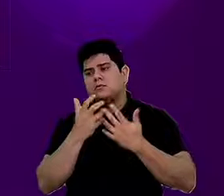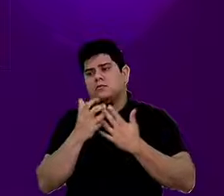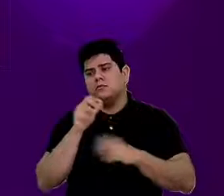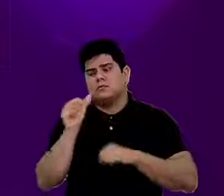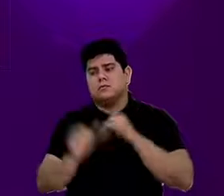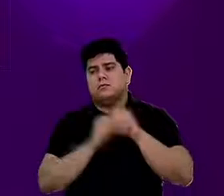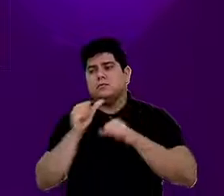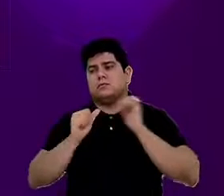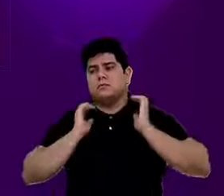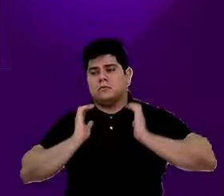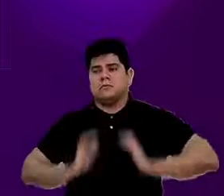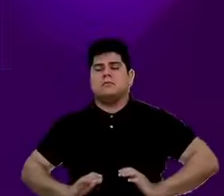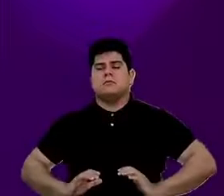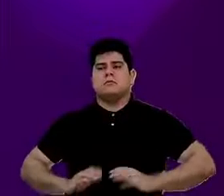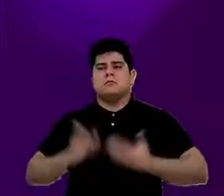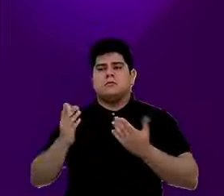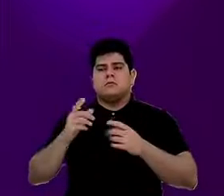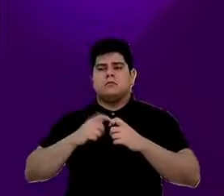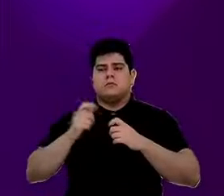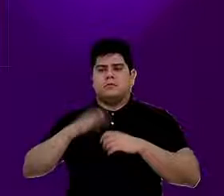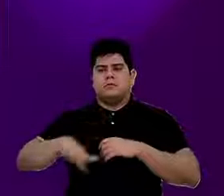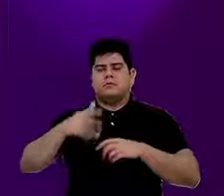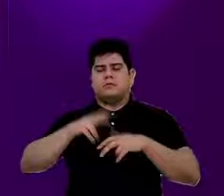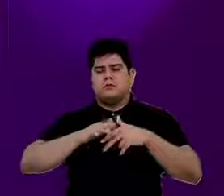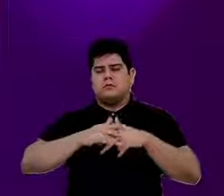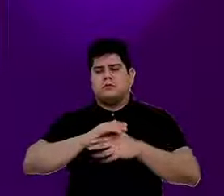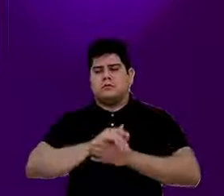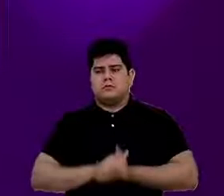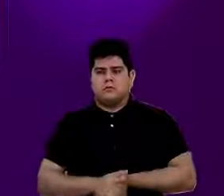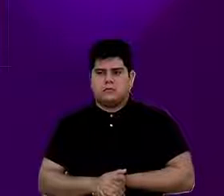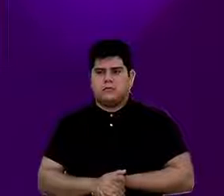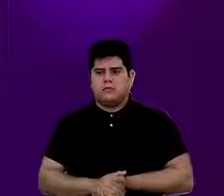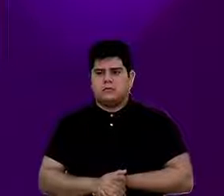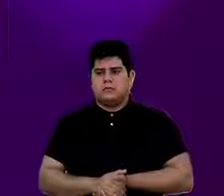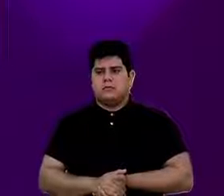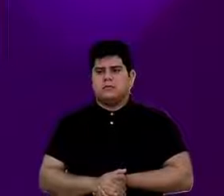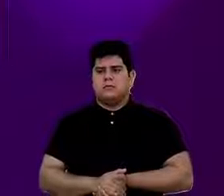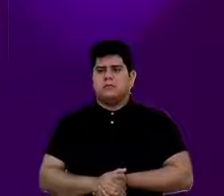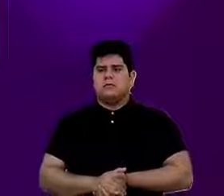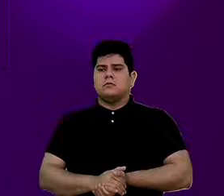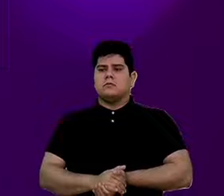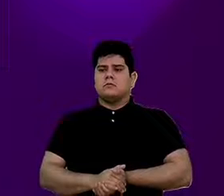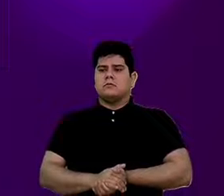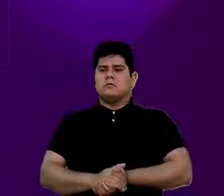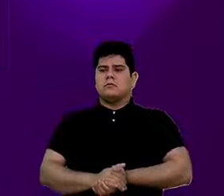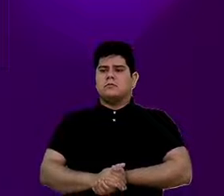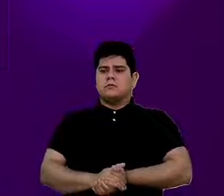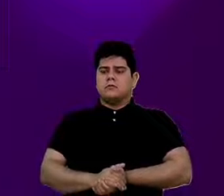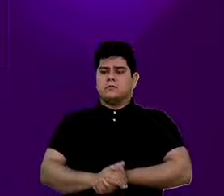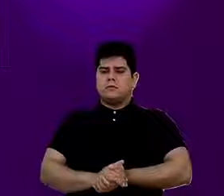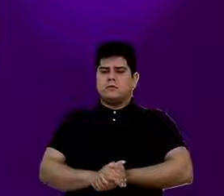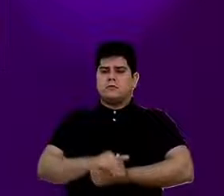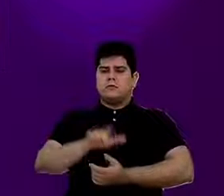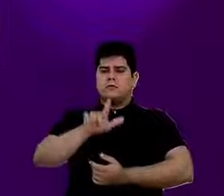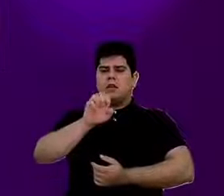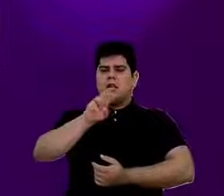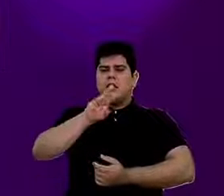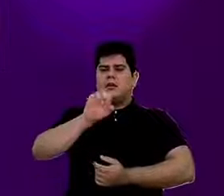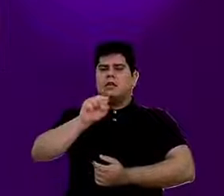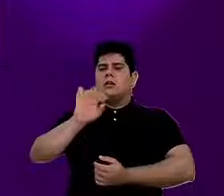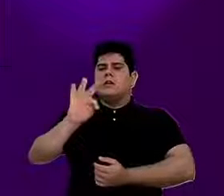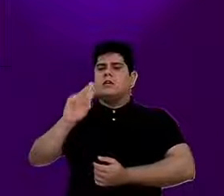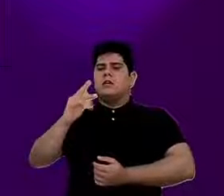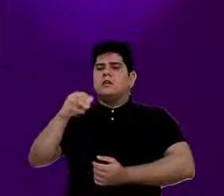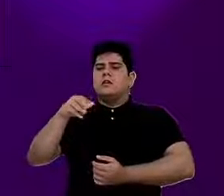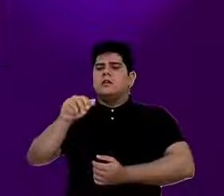mudar o comportamento dos nossos pacientes. Ouvir pelo tato. Lewis Thomas fala uma coisa